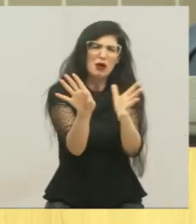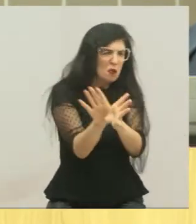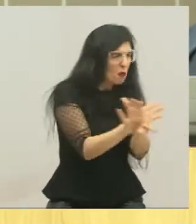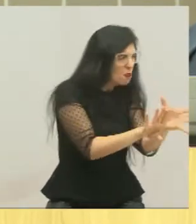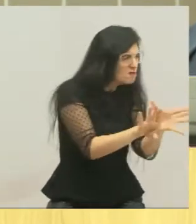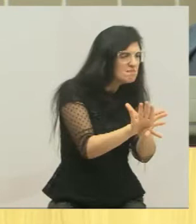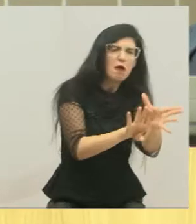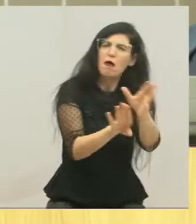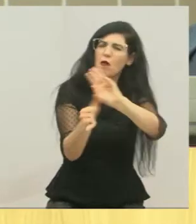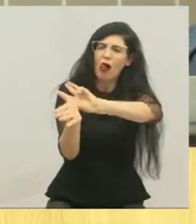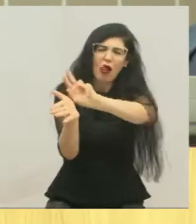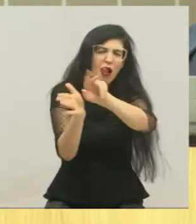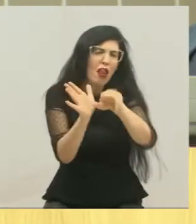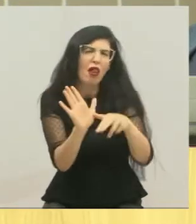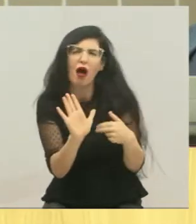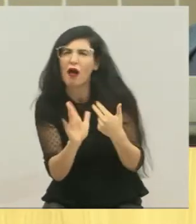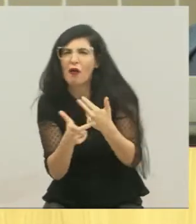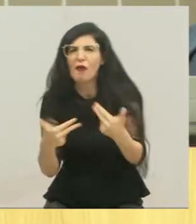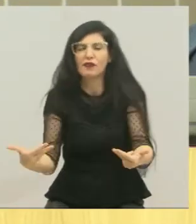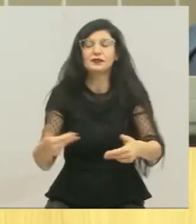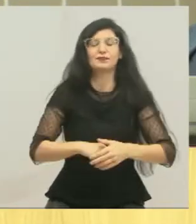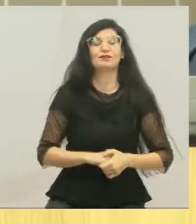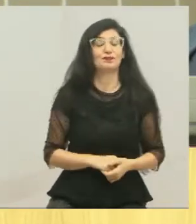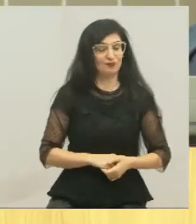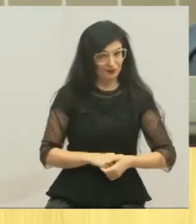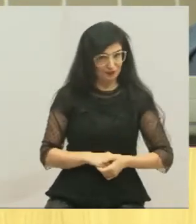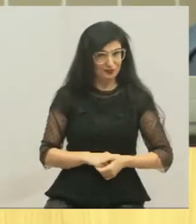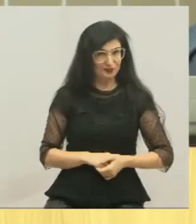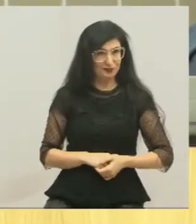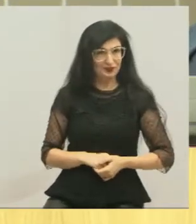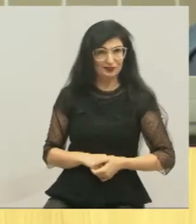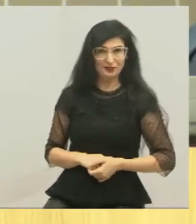providências habituais para a divulgação da presente manifestação.